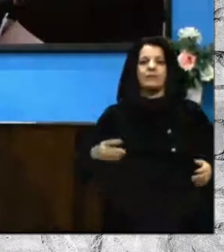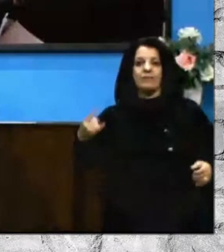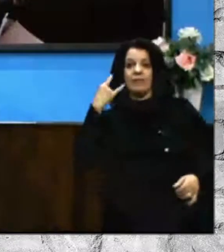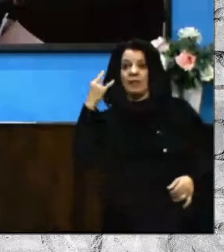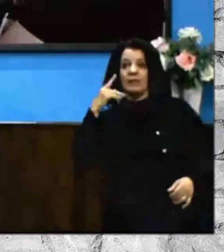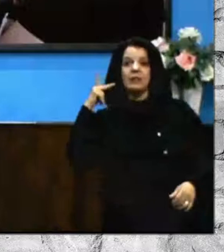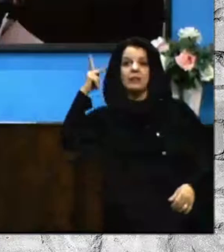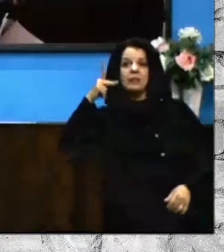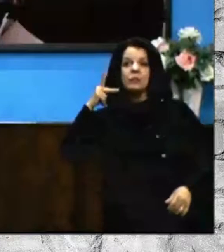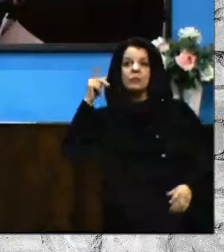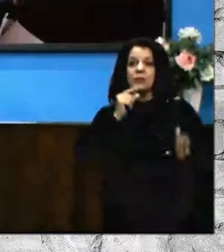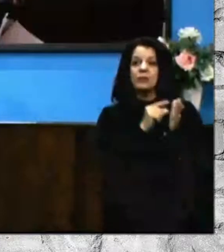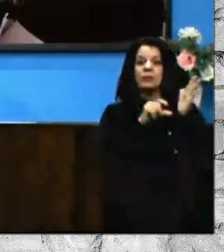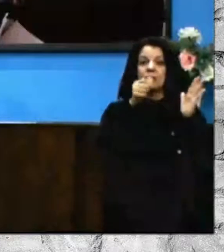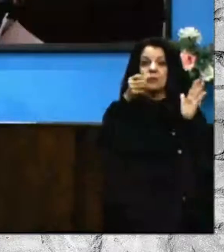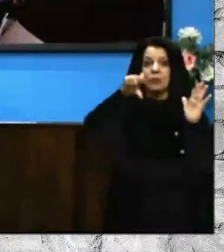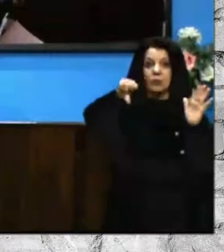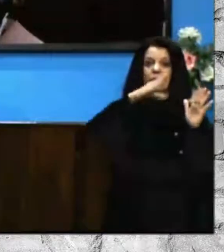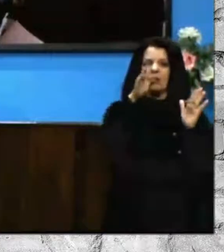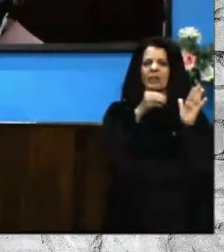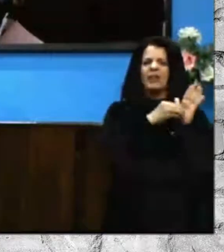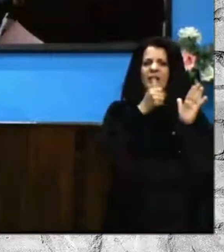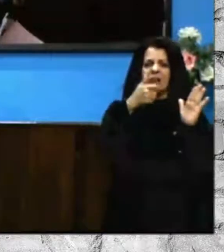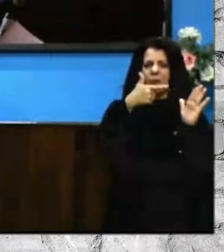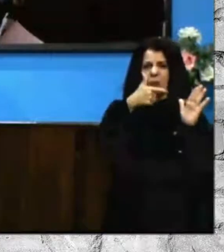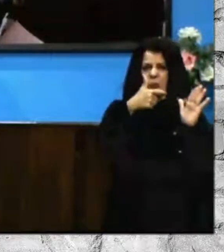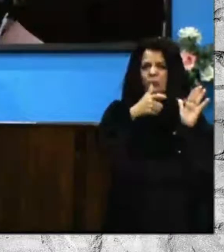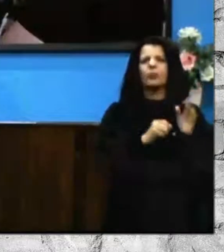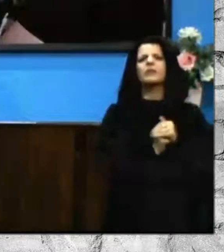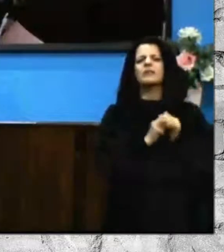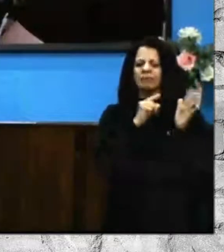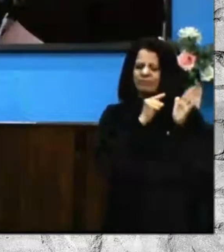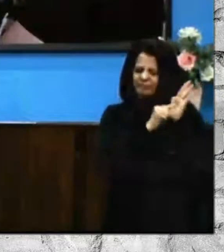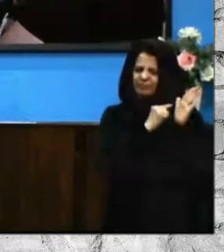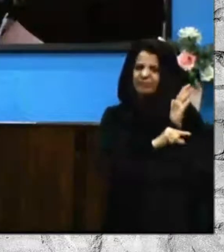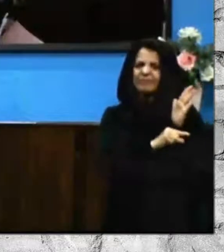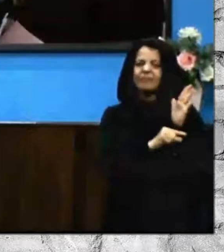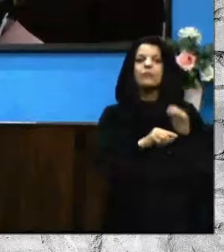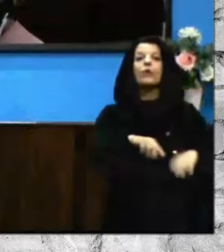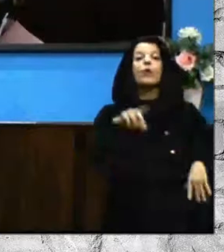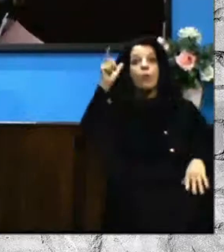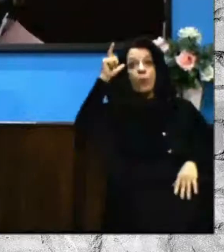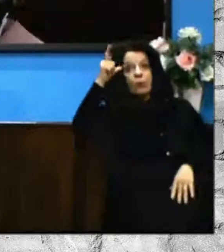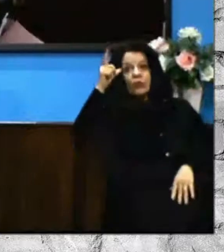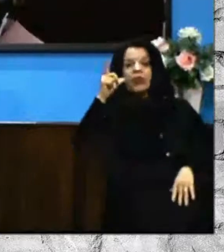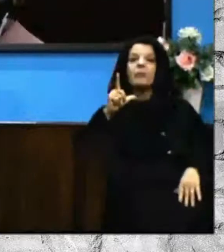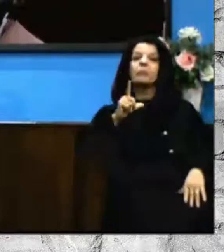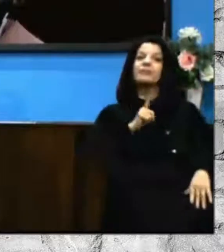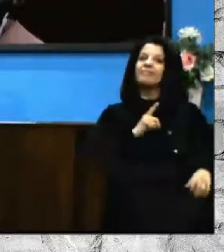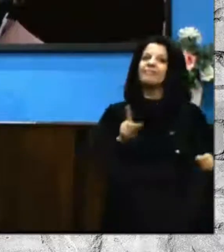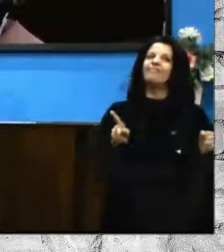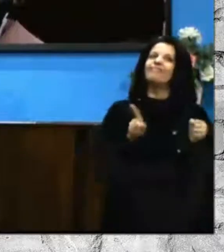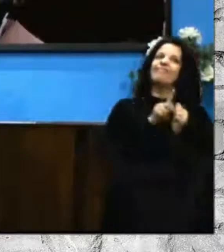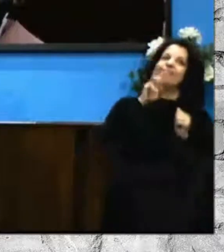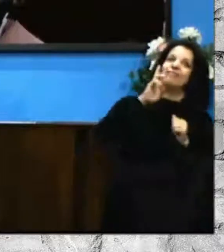versos 9 a 12 que dizem, que nós já lemos. Meus irmãos, o diabo tem a sua própria religião e usa de muitas